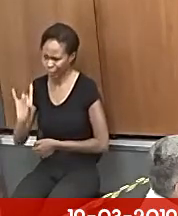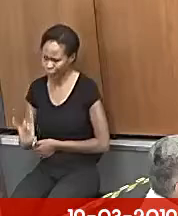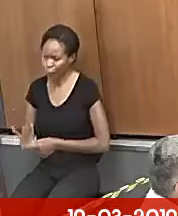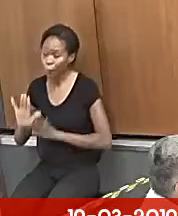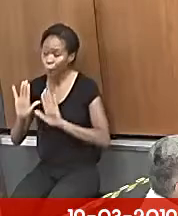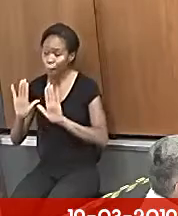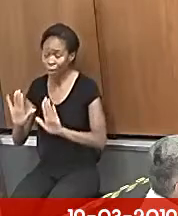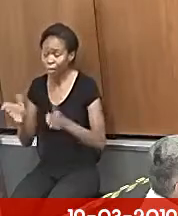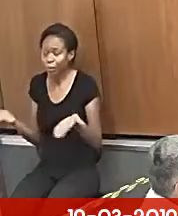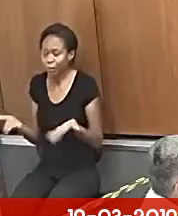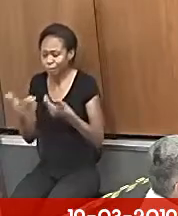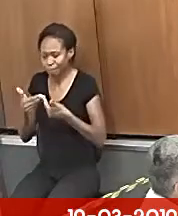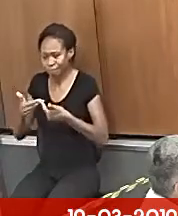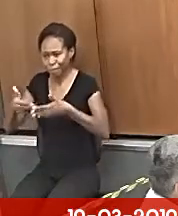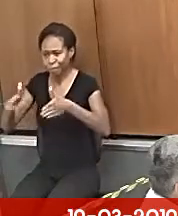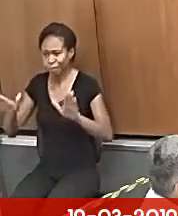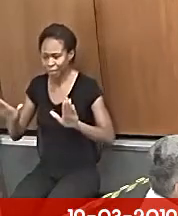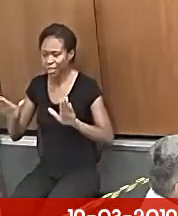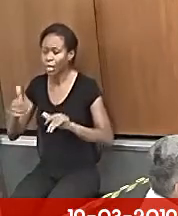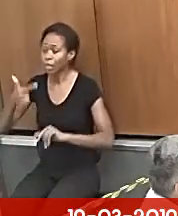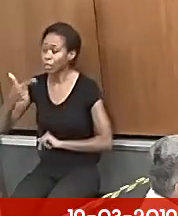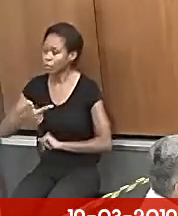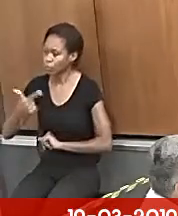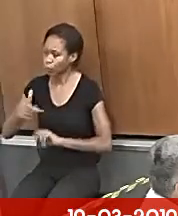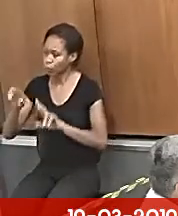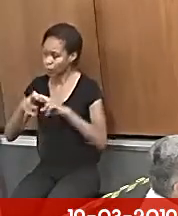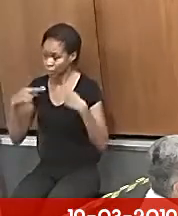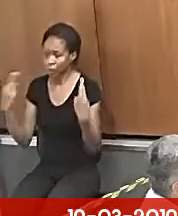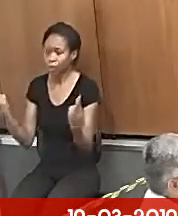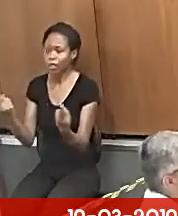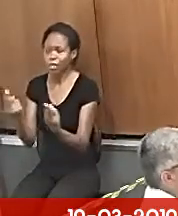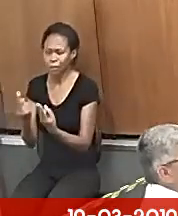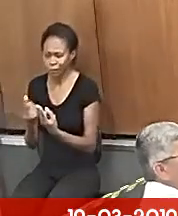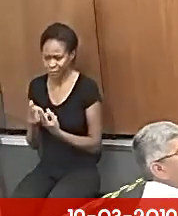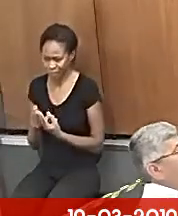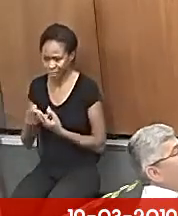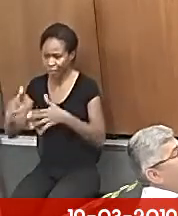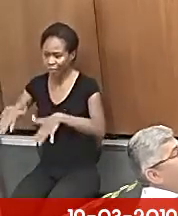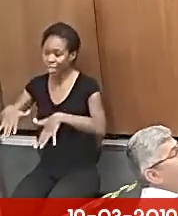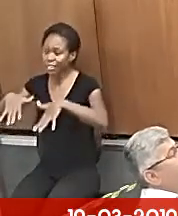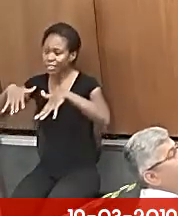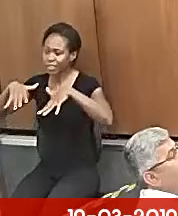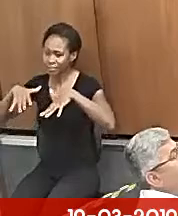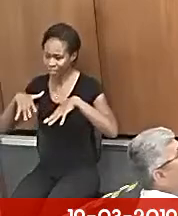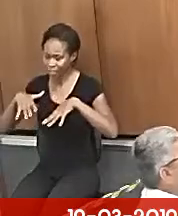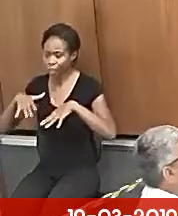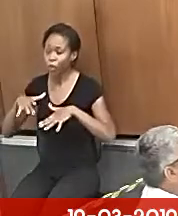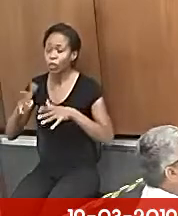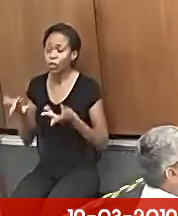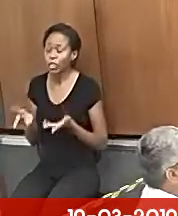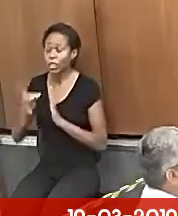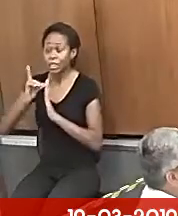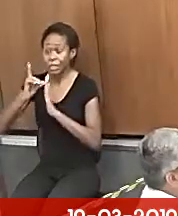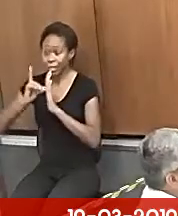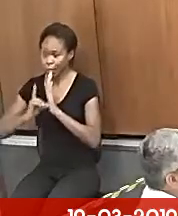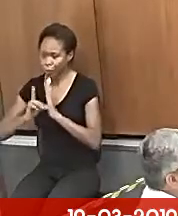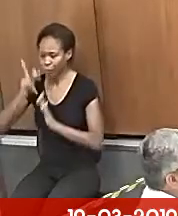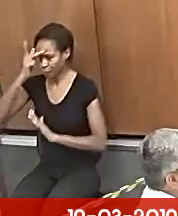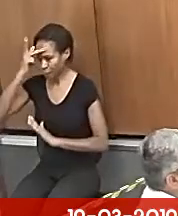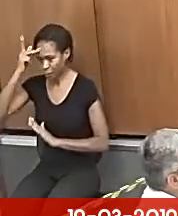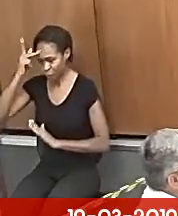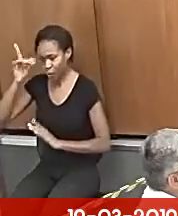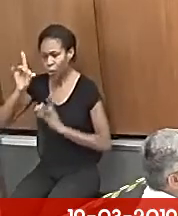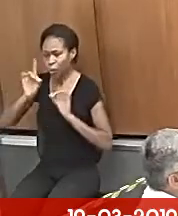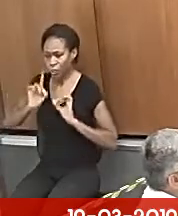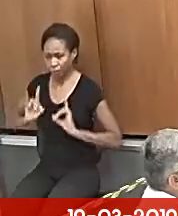fazer a abertura declaro aberta segunda reunião ordinária da comissão de defesa dos direitos da pessoa com deficiência da